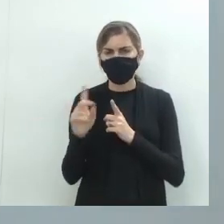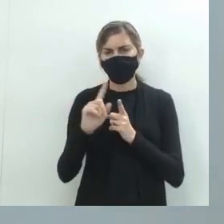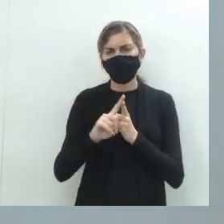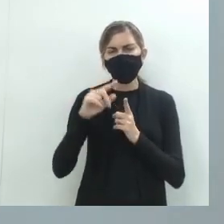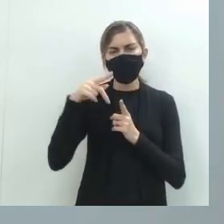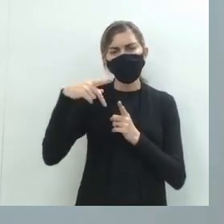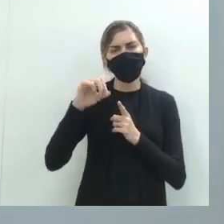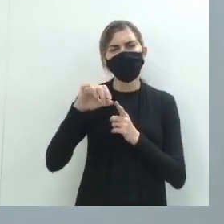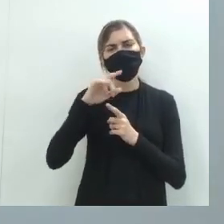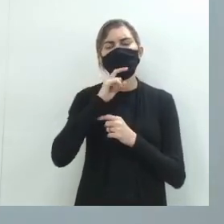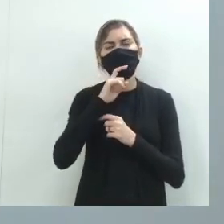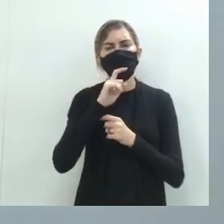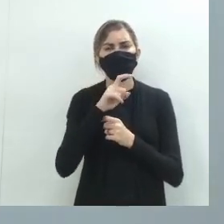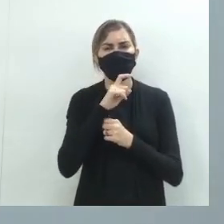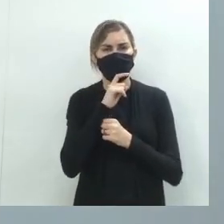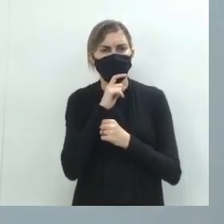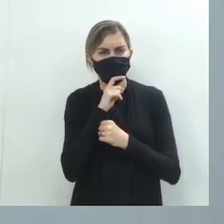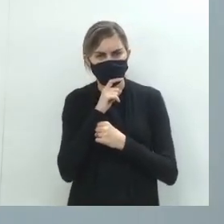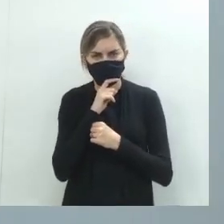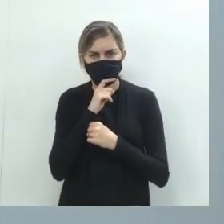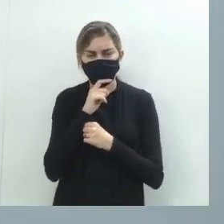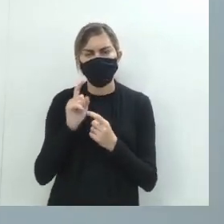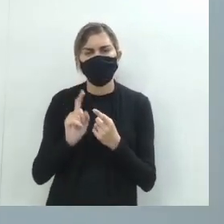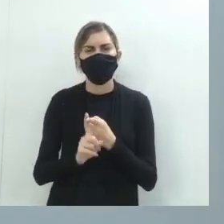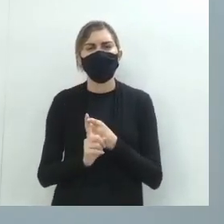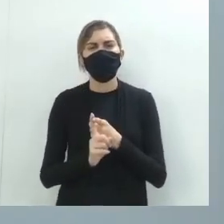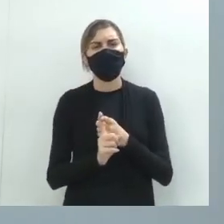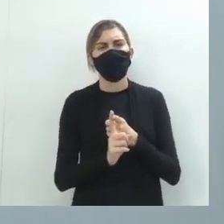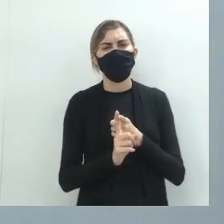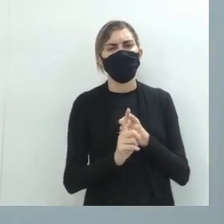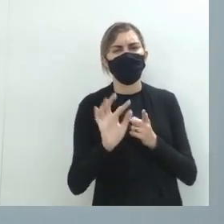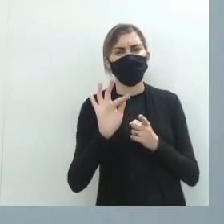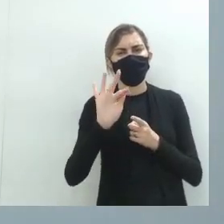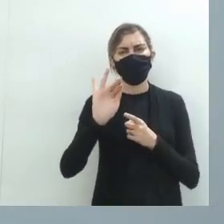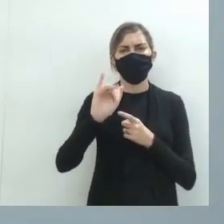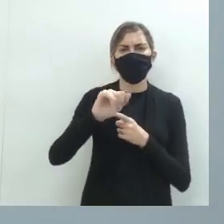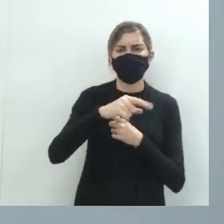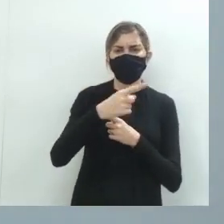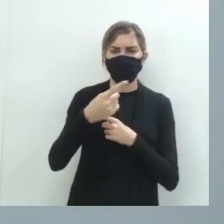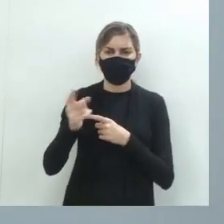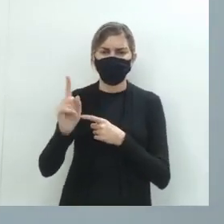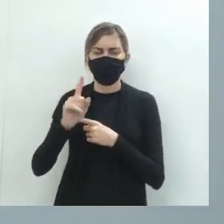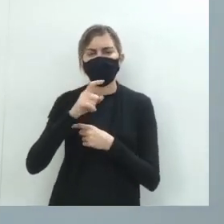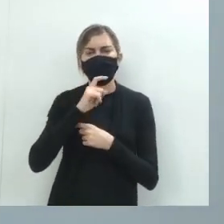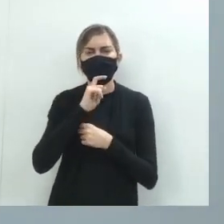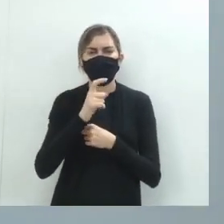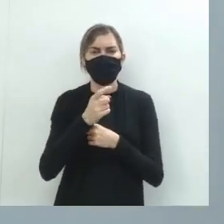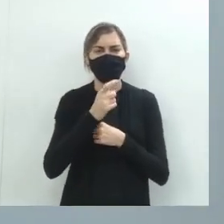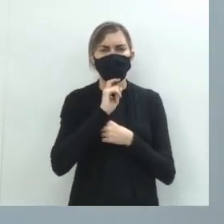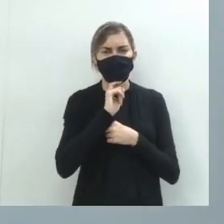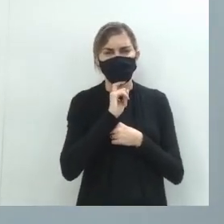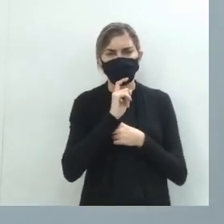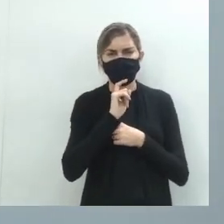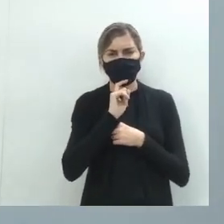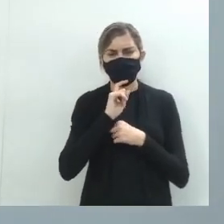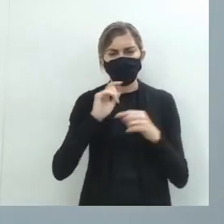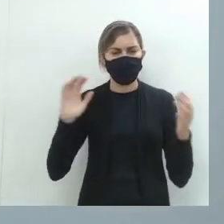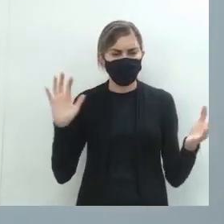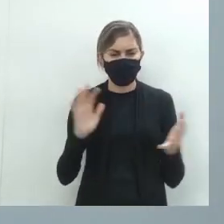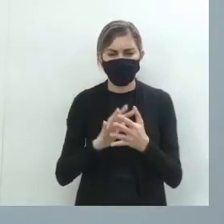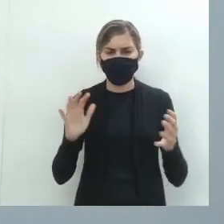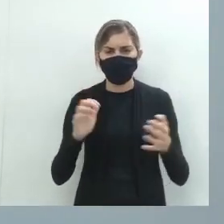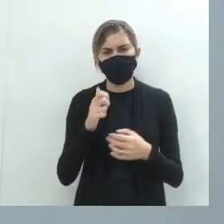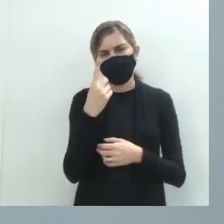ponto do gelo, ou chamado ponto de fusão do gelo. Na pressão de